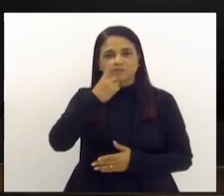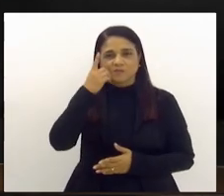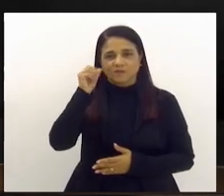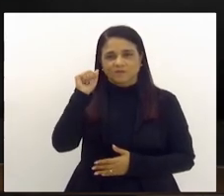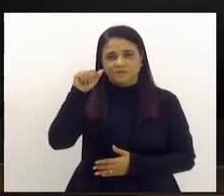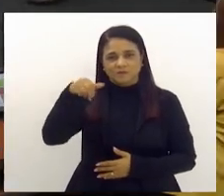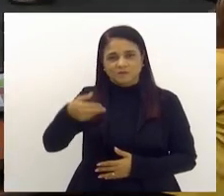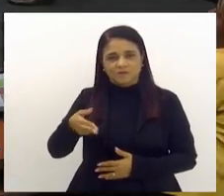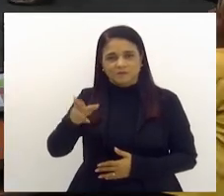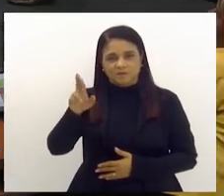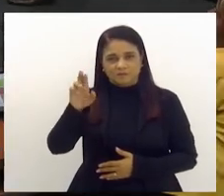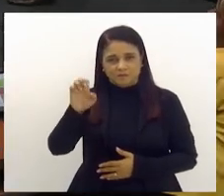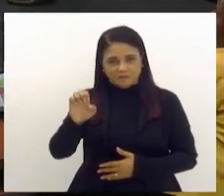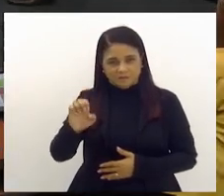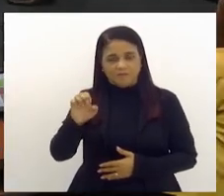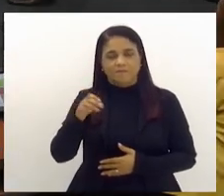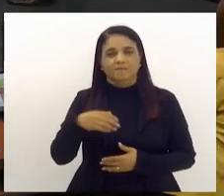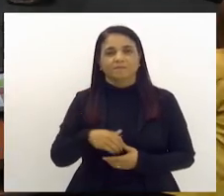Correia.